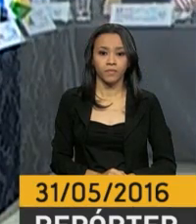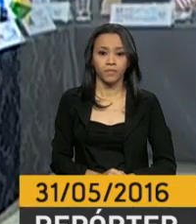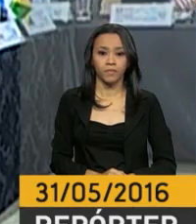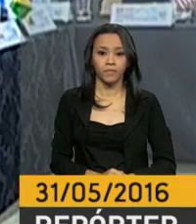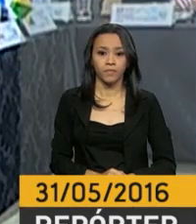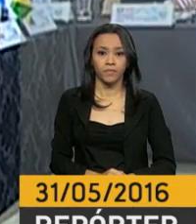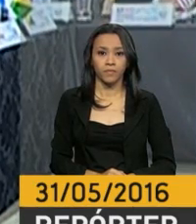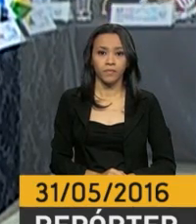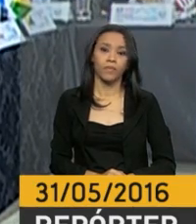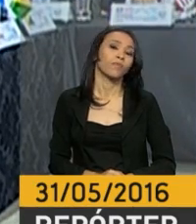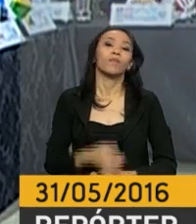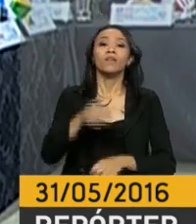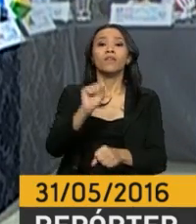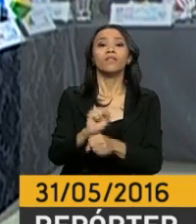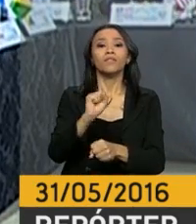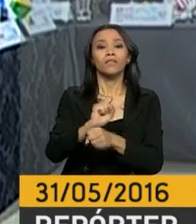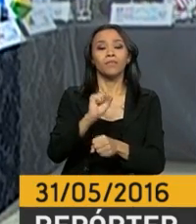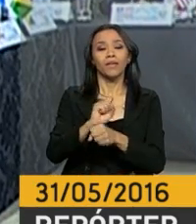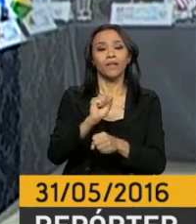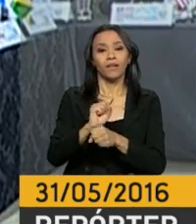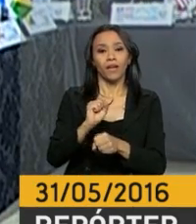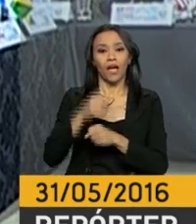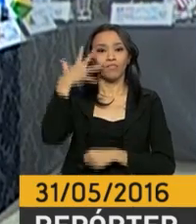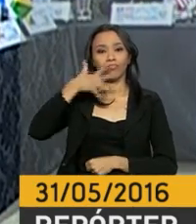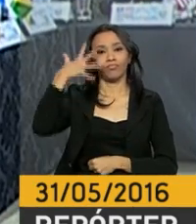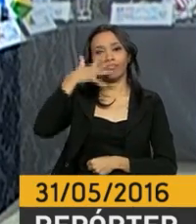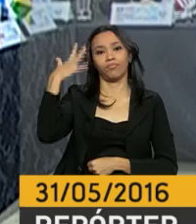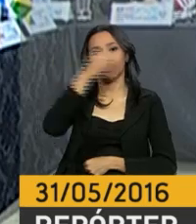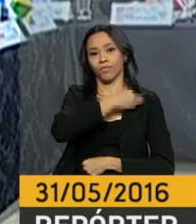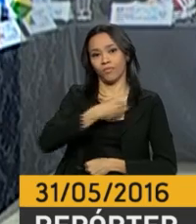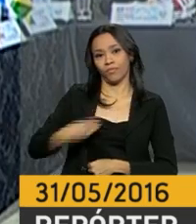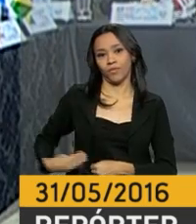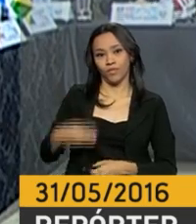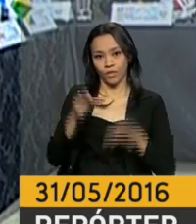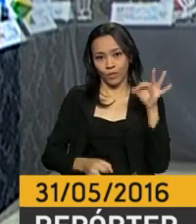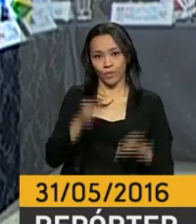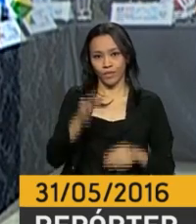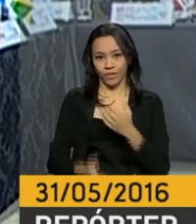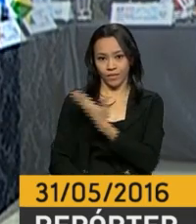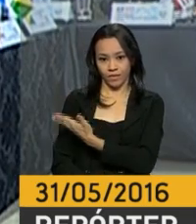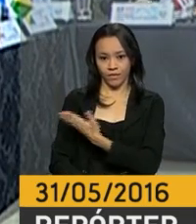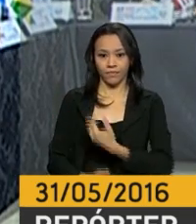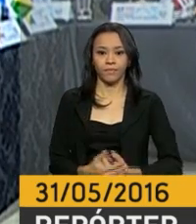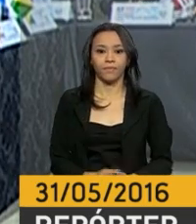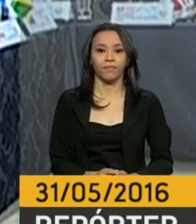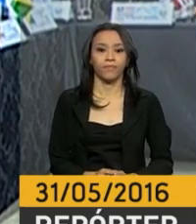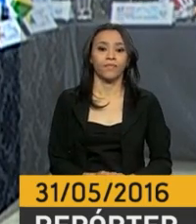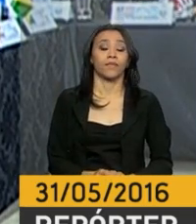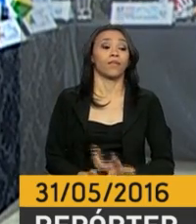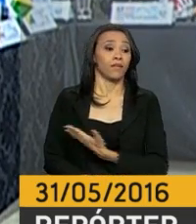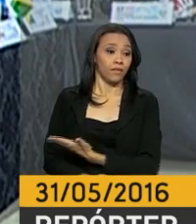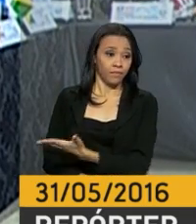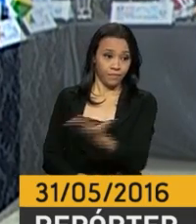Vou aguardar as palavras inaugurais do senhor ministro da Justiça. Senhor presidente,